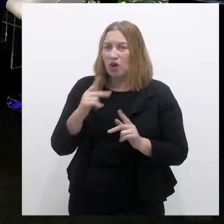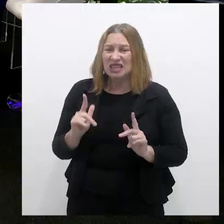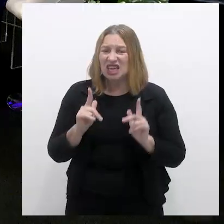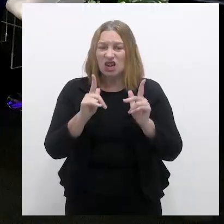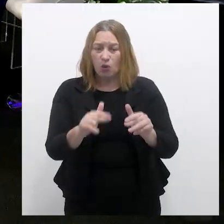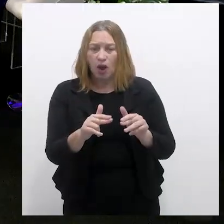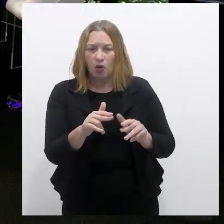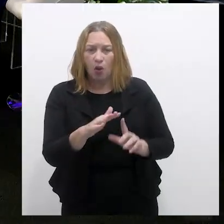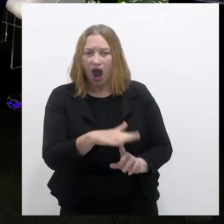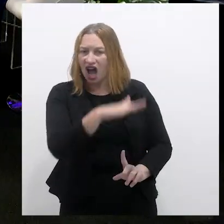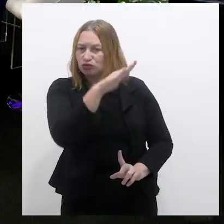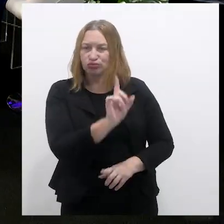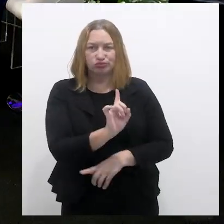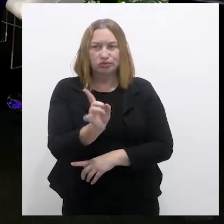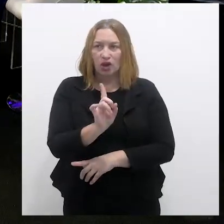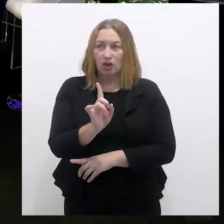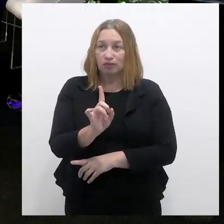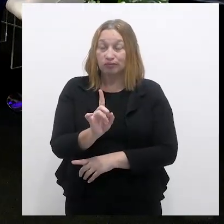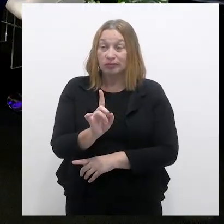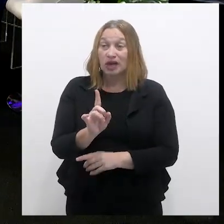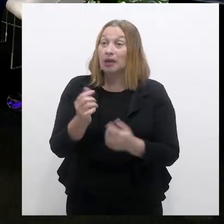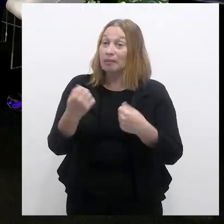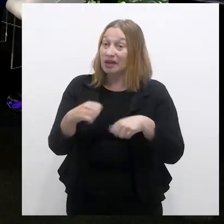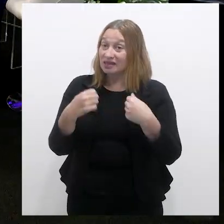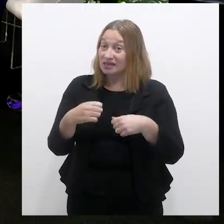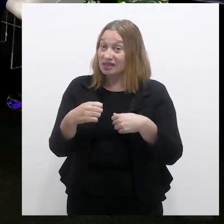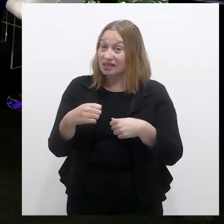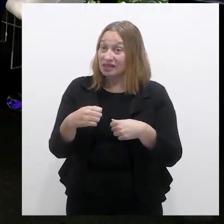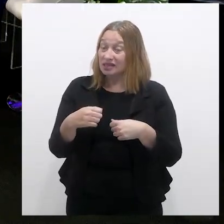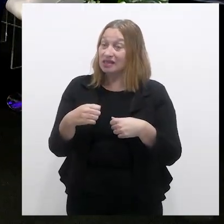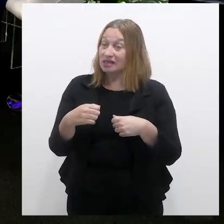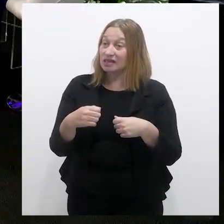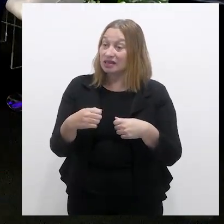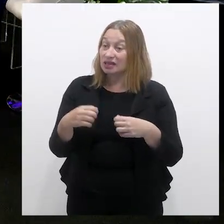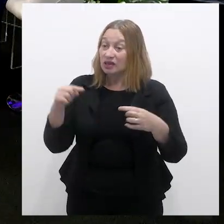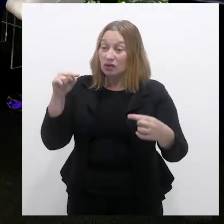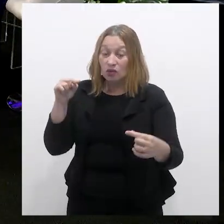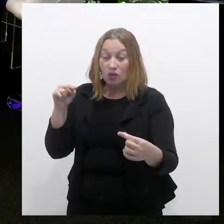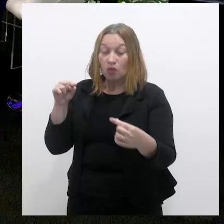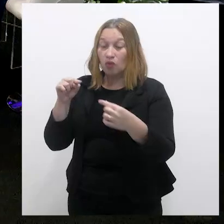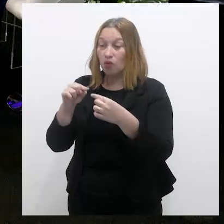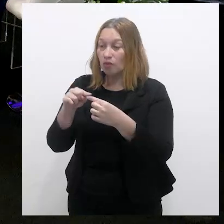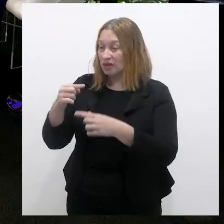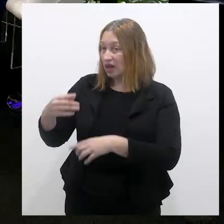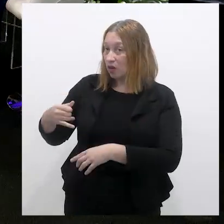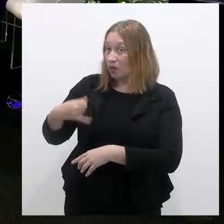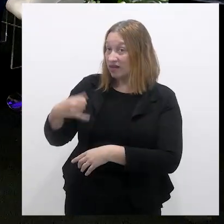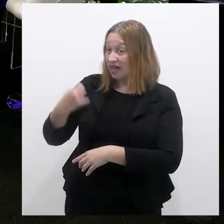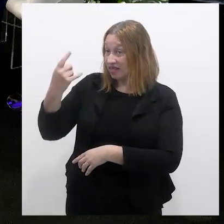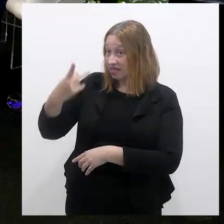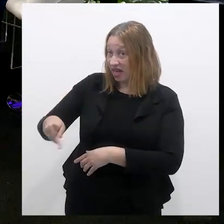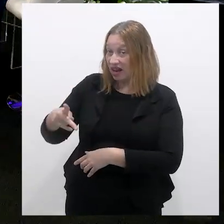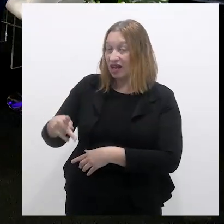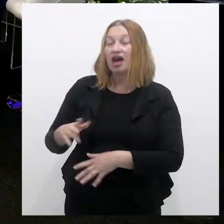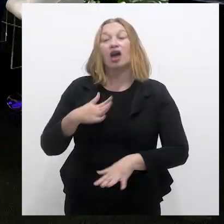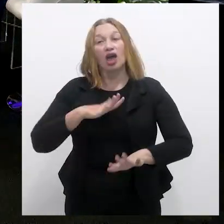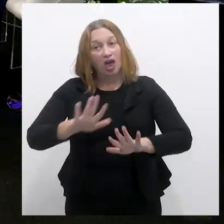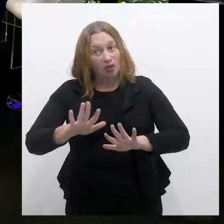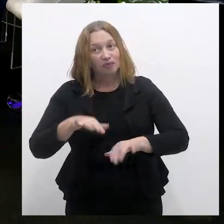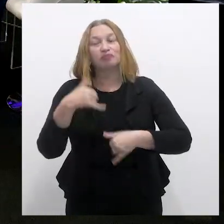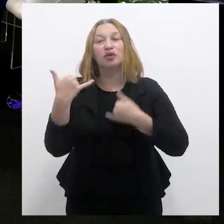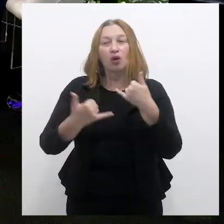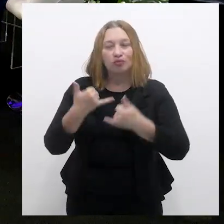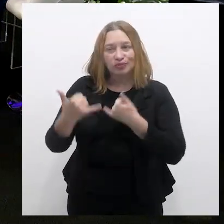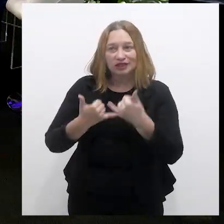criança do mesmo jeito que você escreveria para um adulto, até para que aquilo fique palatável para ela. Como é que você busca essas referências? Olha,